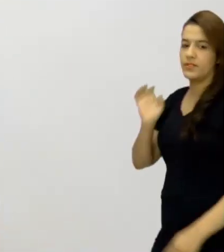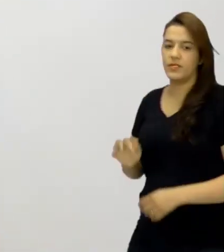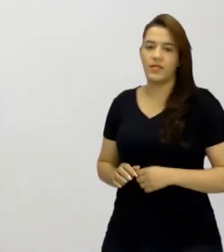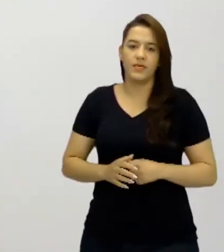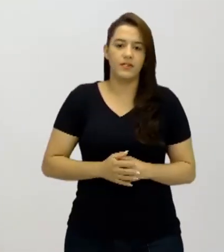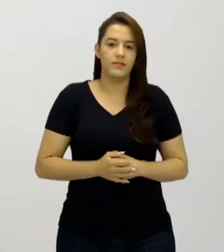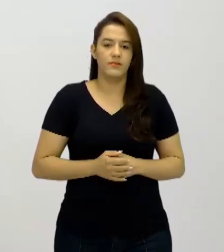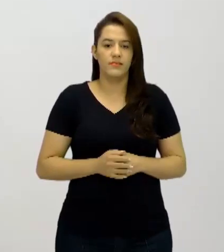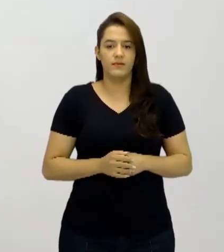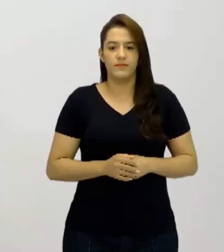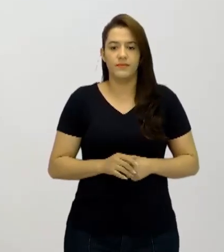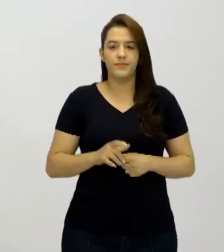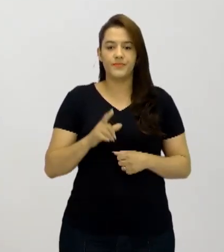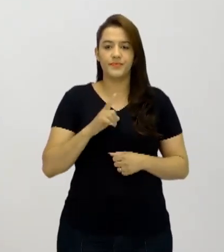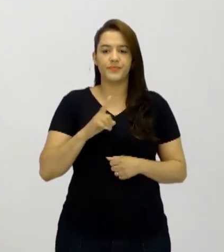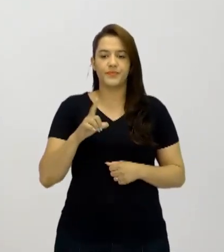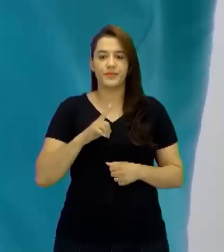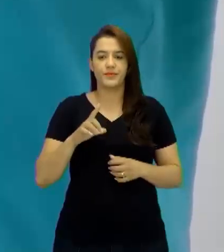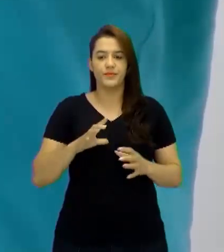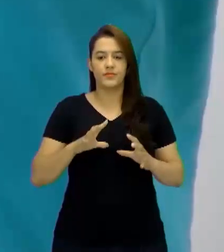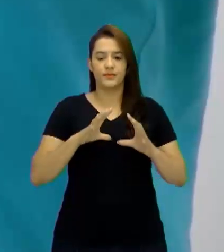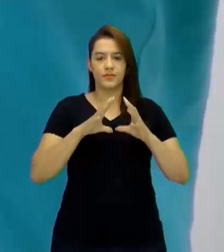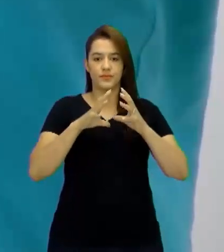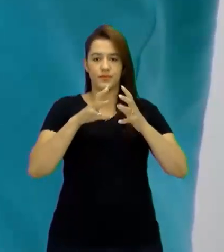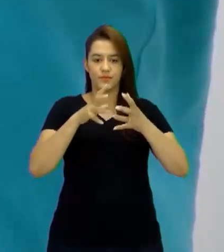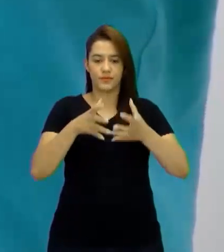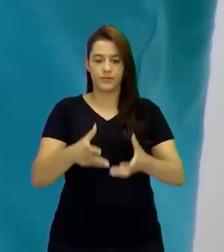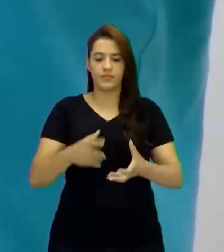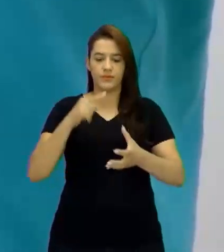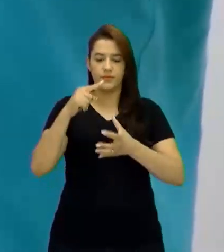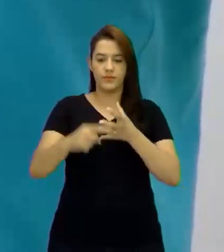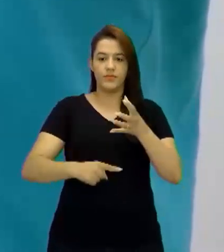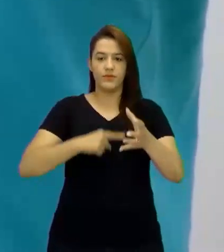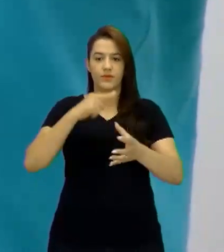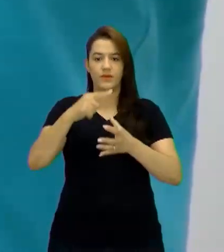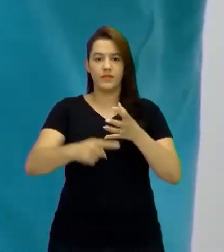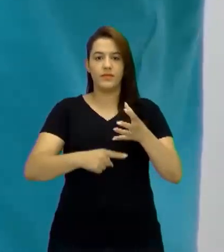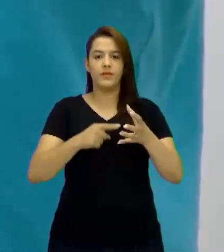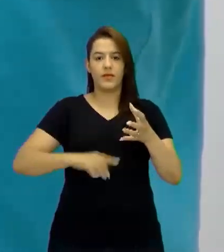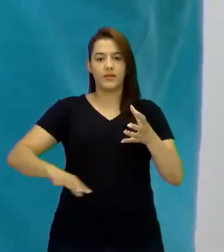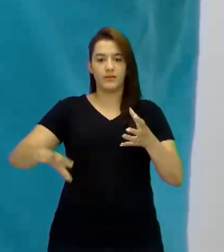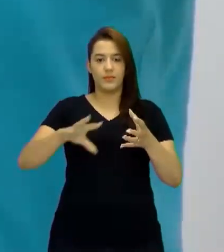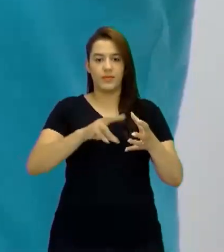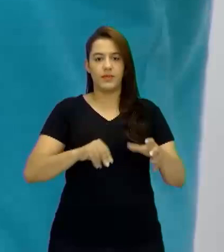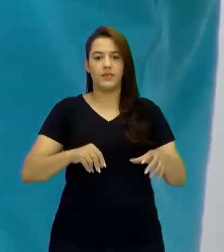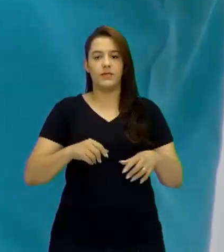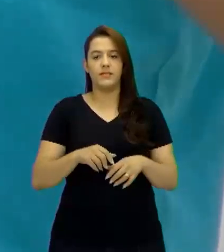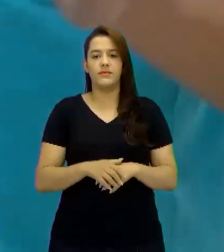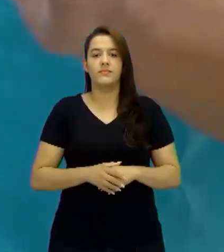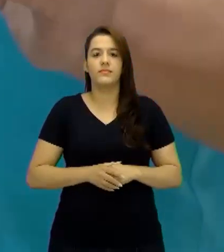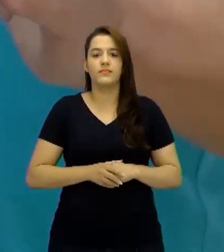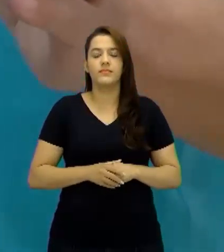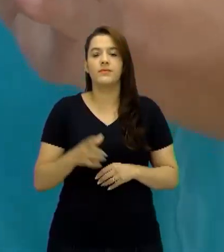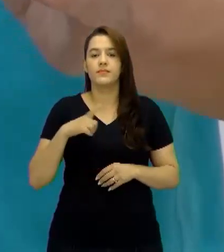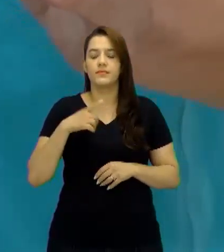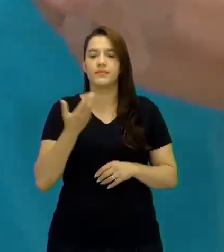nós chegamos aqui na parte do globo, atividade O Globo no Ar, que é justamente essa que eu estou mostrando aqui para você. Eu vou girar